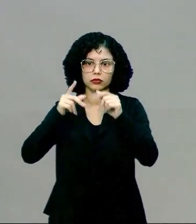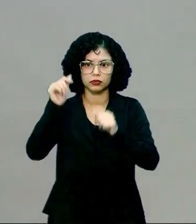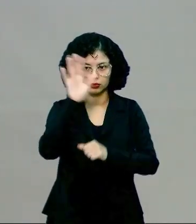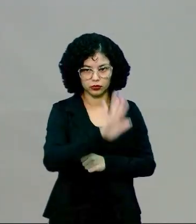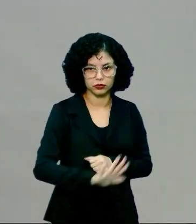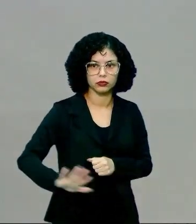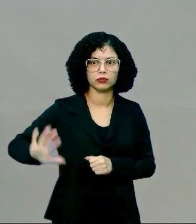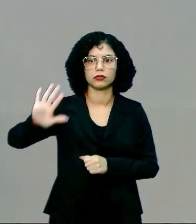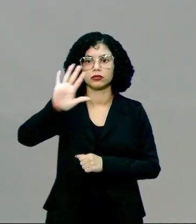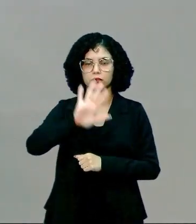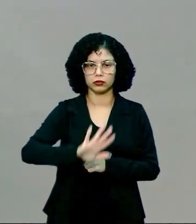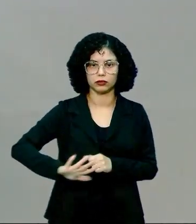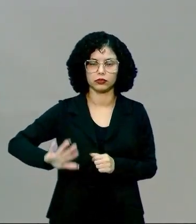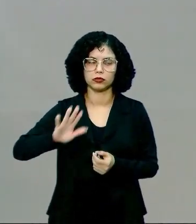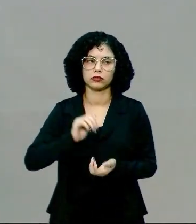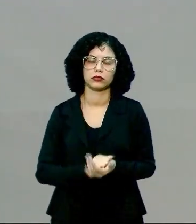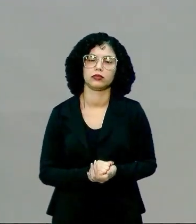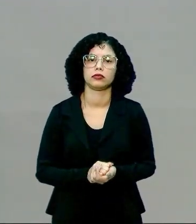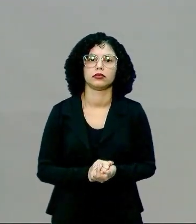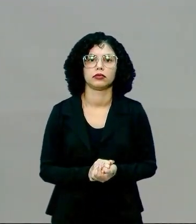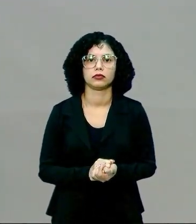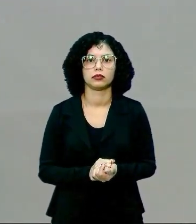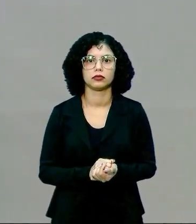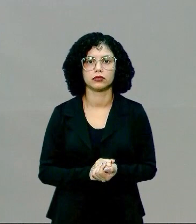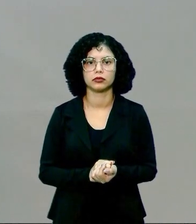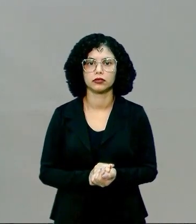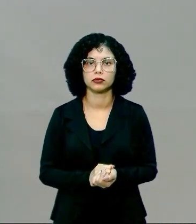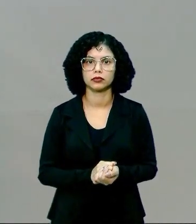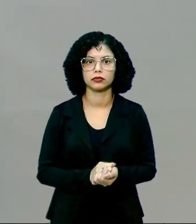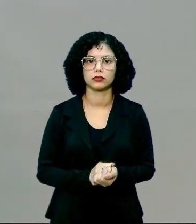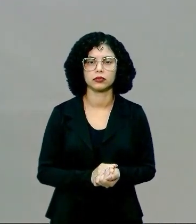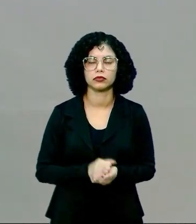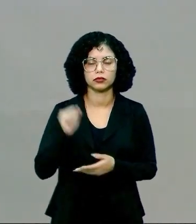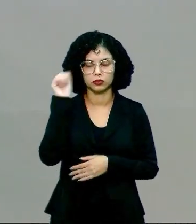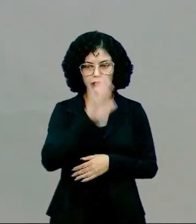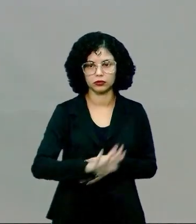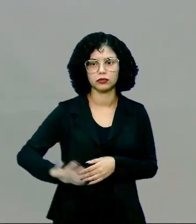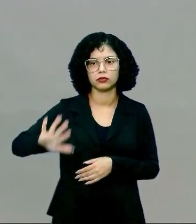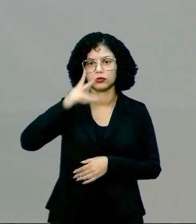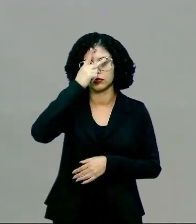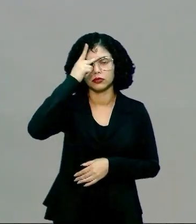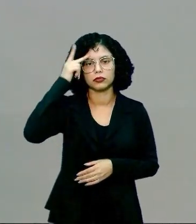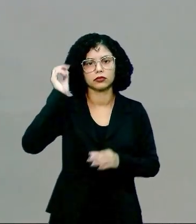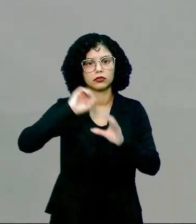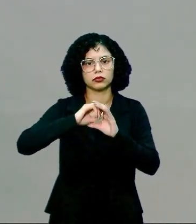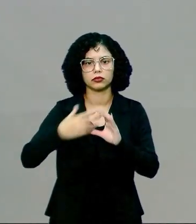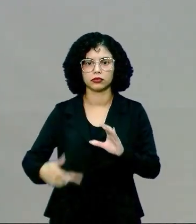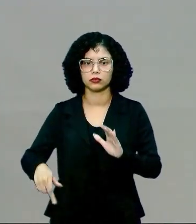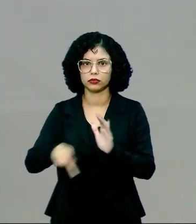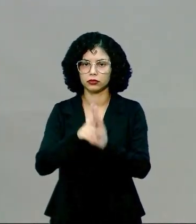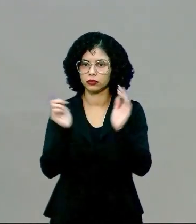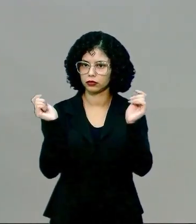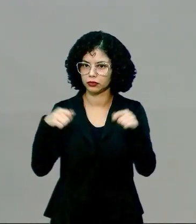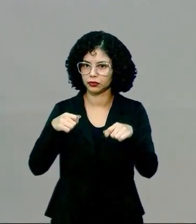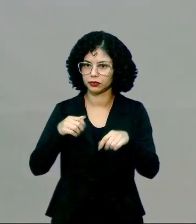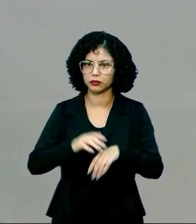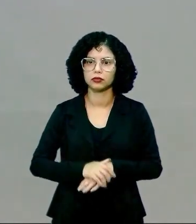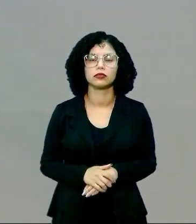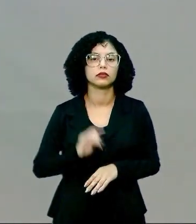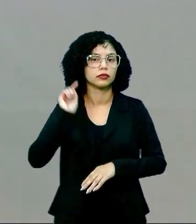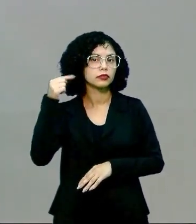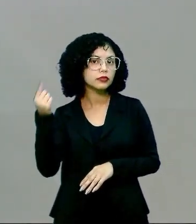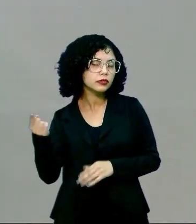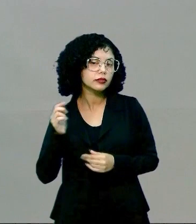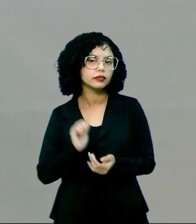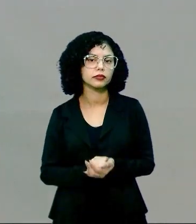pessoas. Percebam a impessoalidade. Pessoa com as características que ela possui. E que